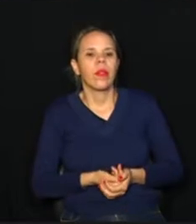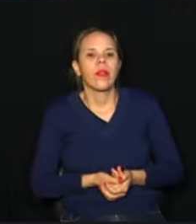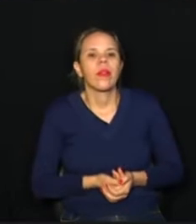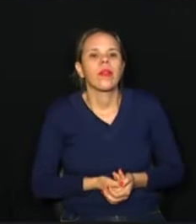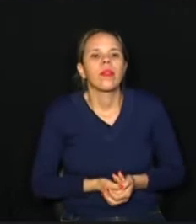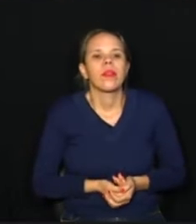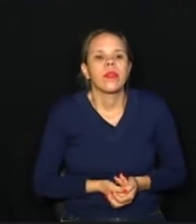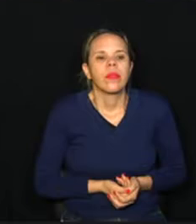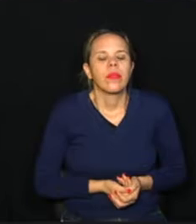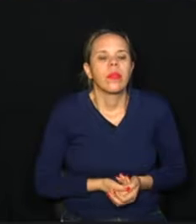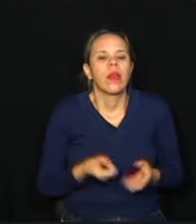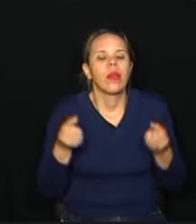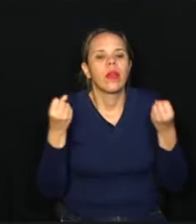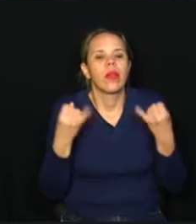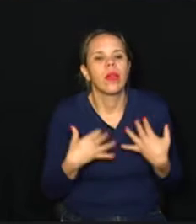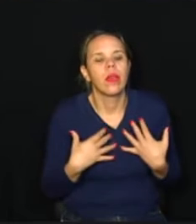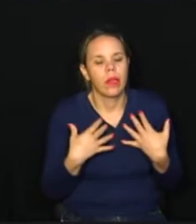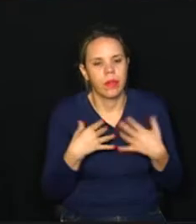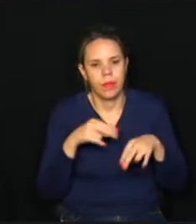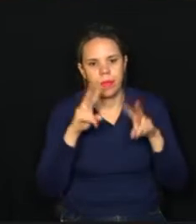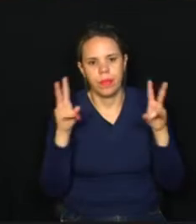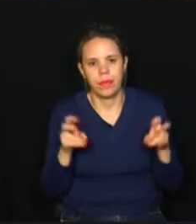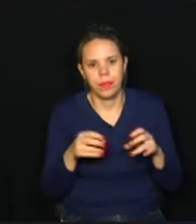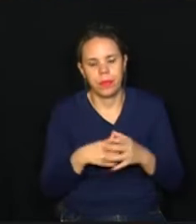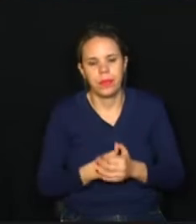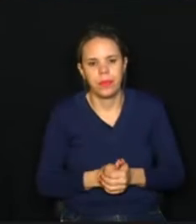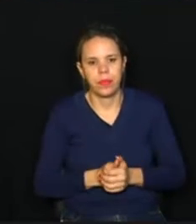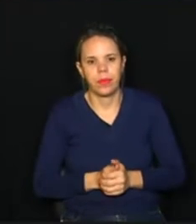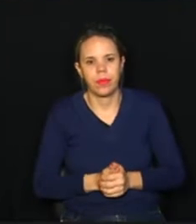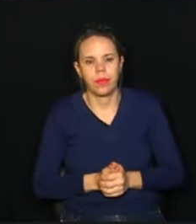Apenas para justificar, em termos de